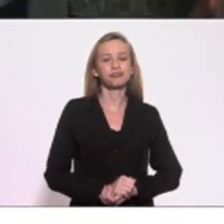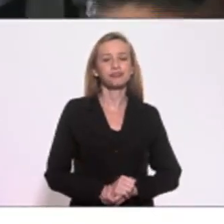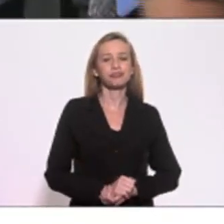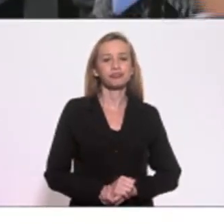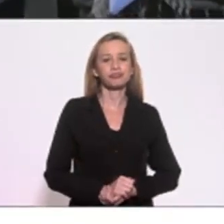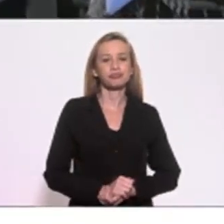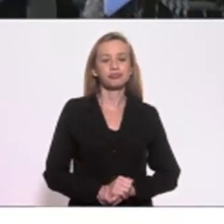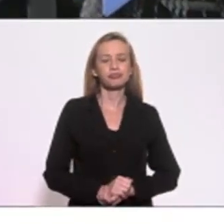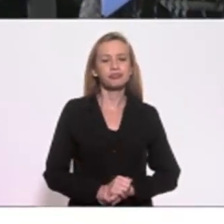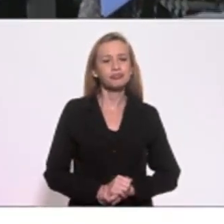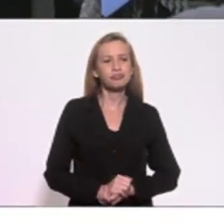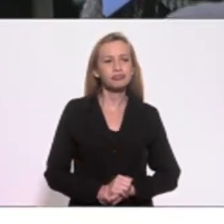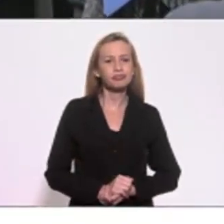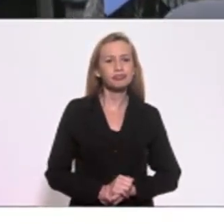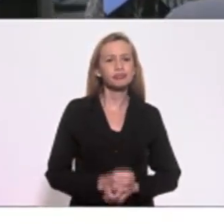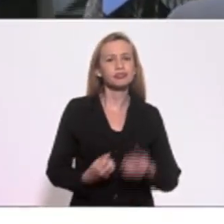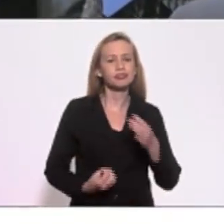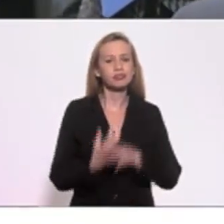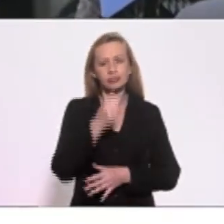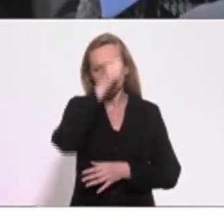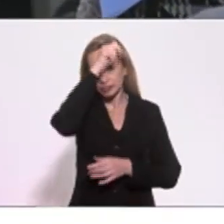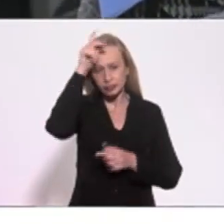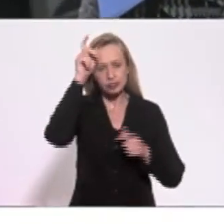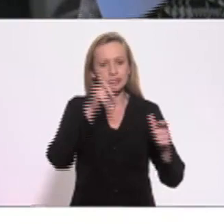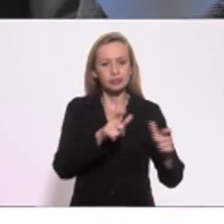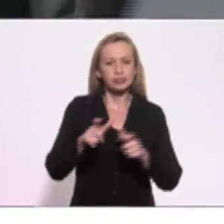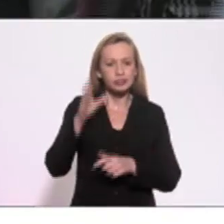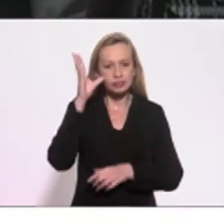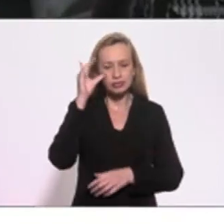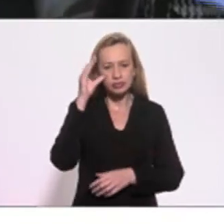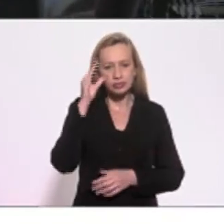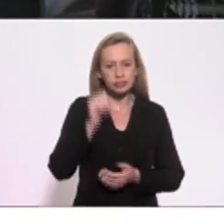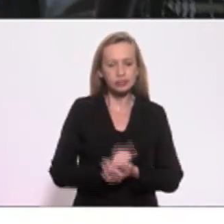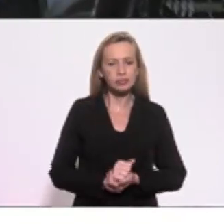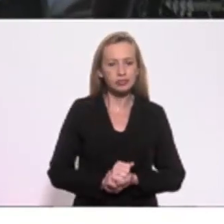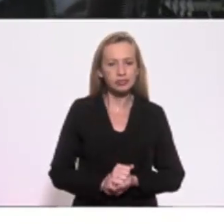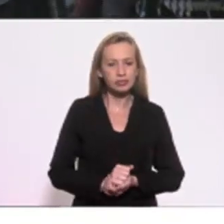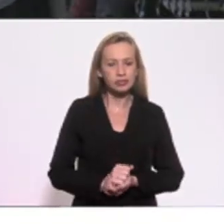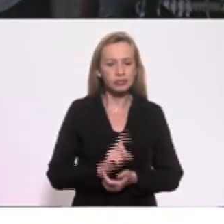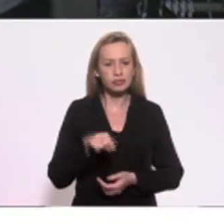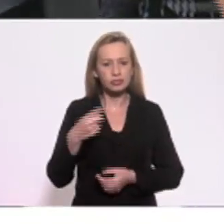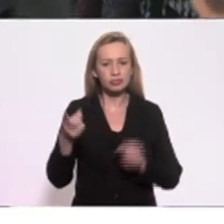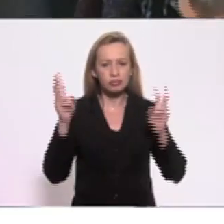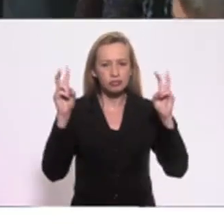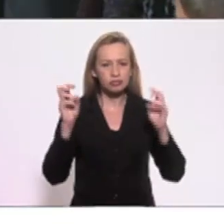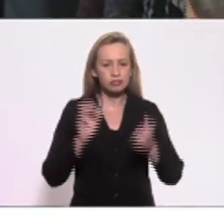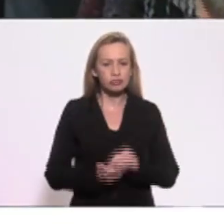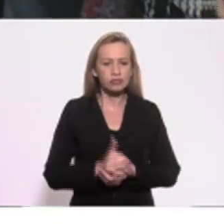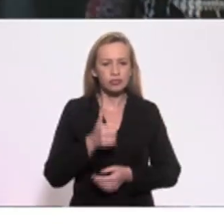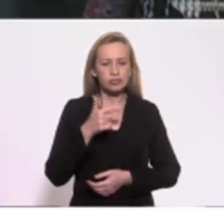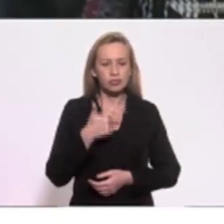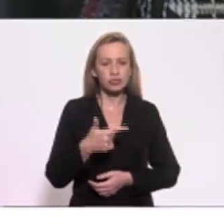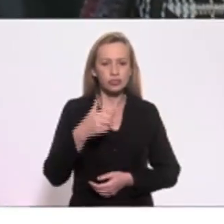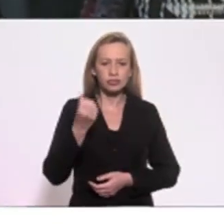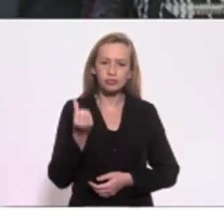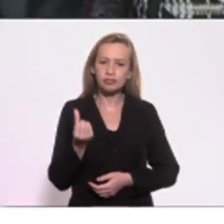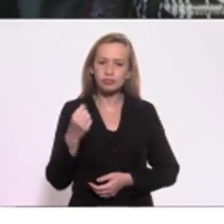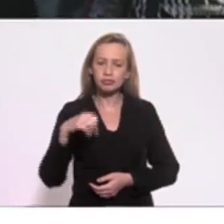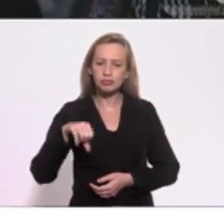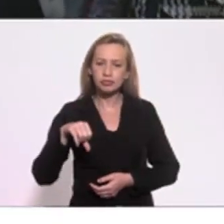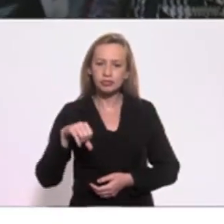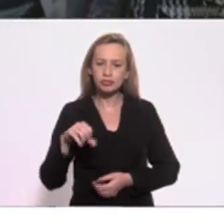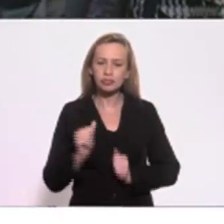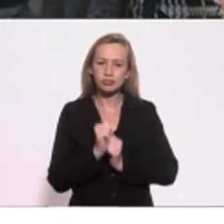É a que cria município de interesse, definição de município de interesse turístico de outras providências, senhor presidente, 269. Eu vou